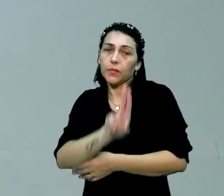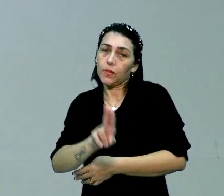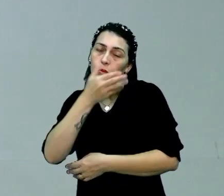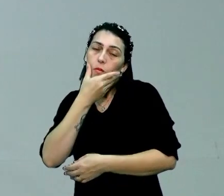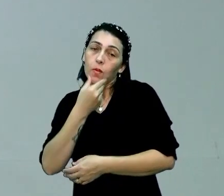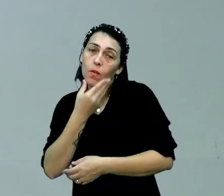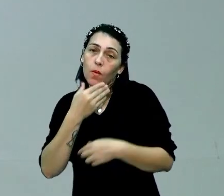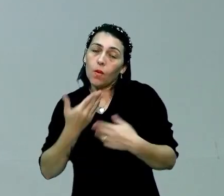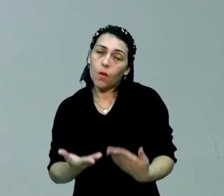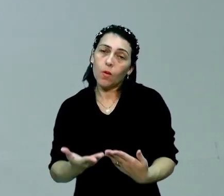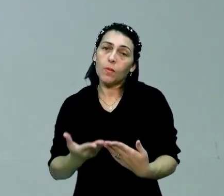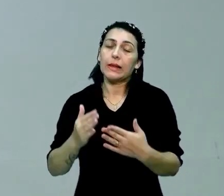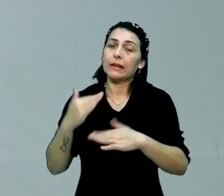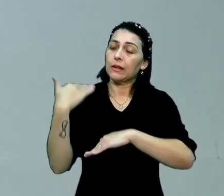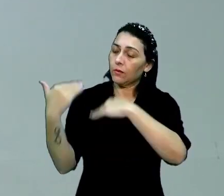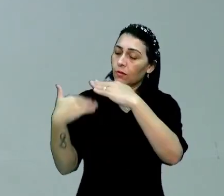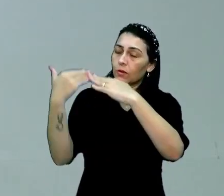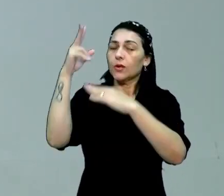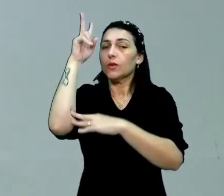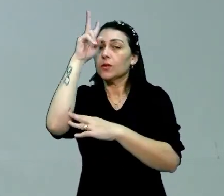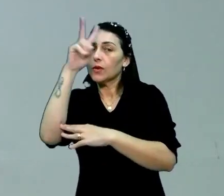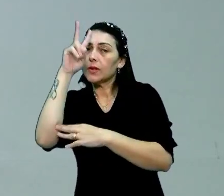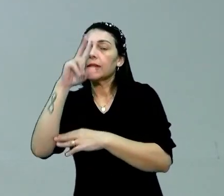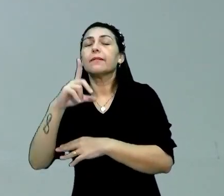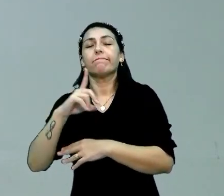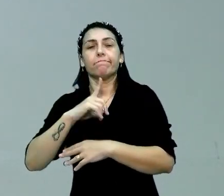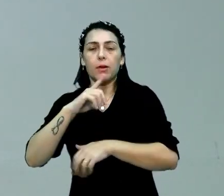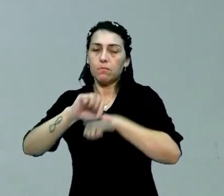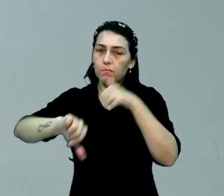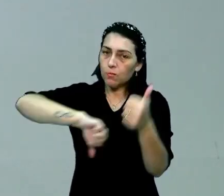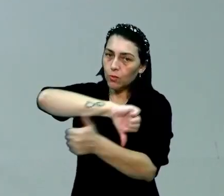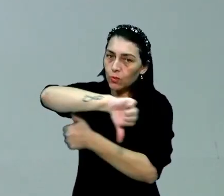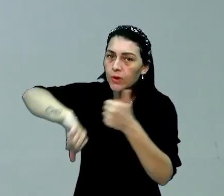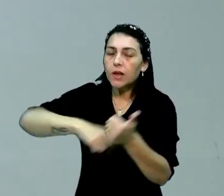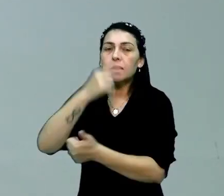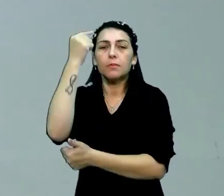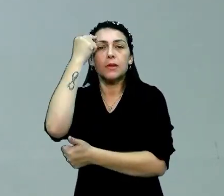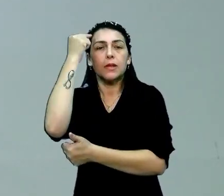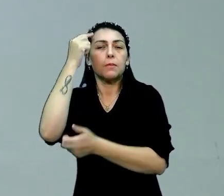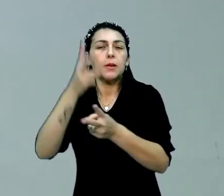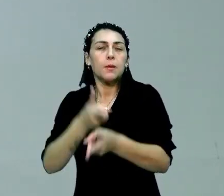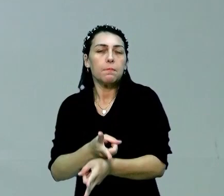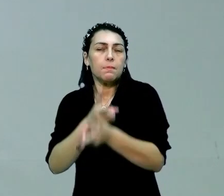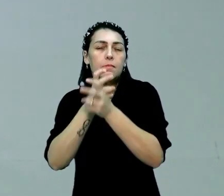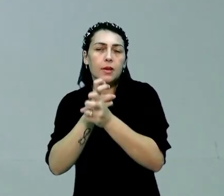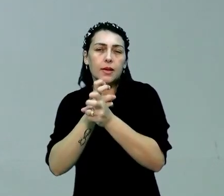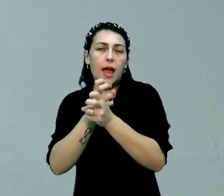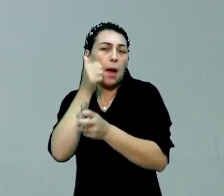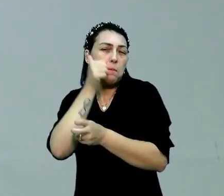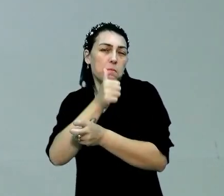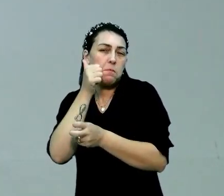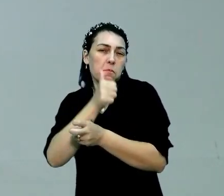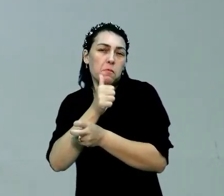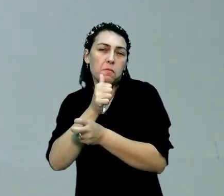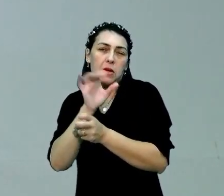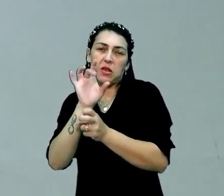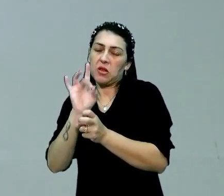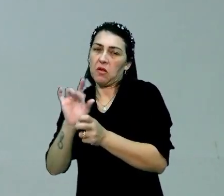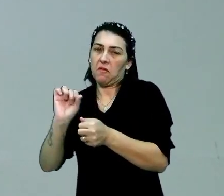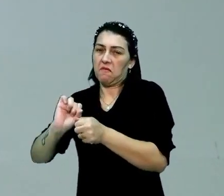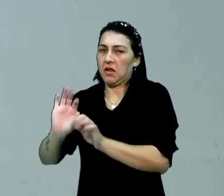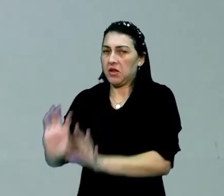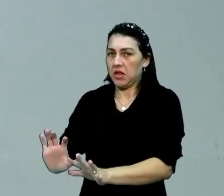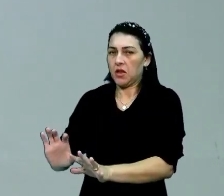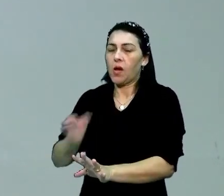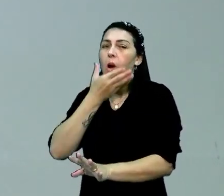legal, e a gente, nessa evolução histórica, a gente vai tendo que mudar essas percepções. Vejam que uma percepção de, mulher é para isso, vem